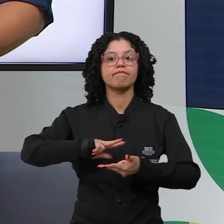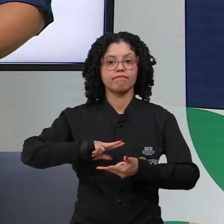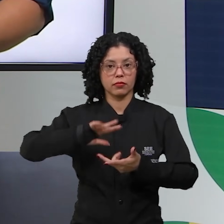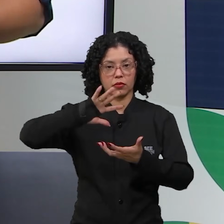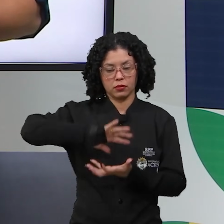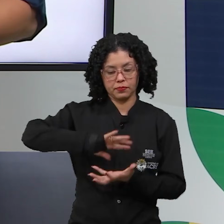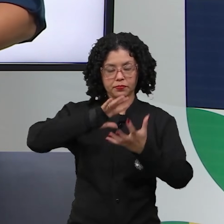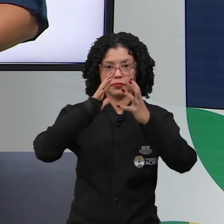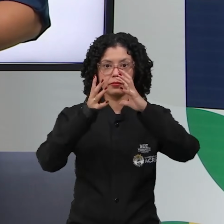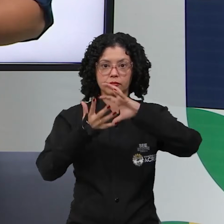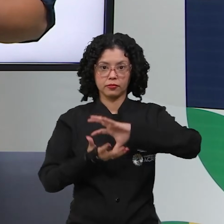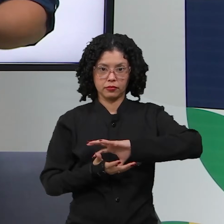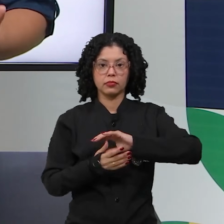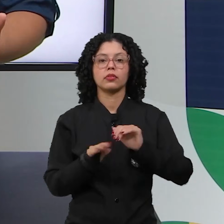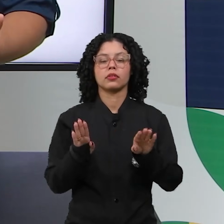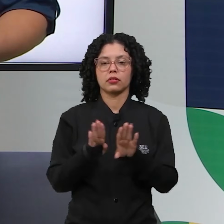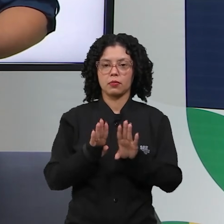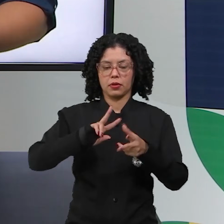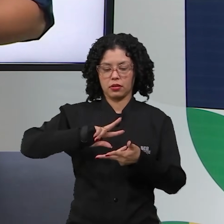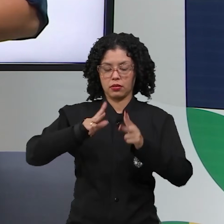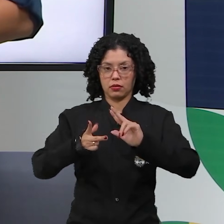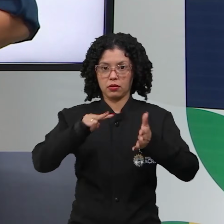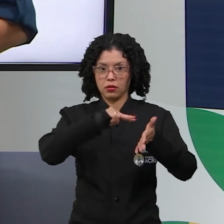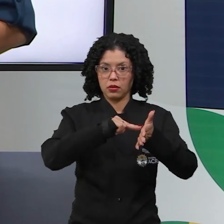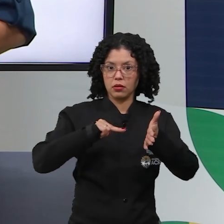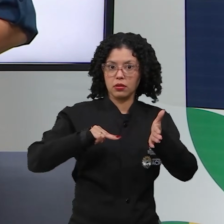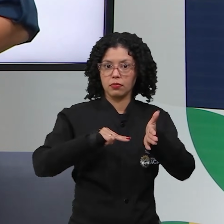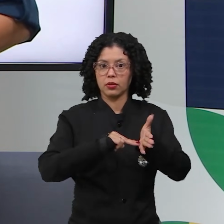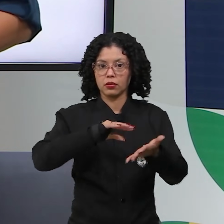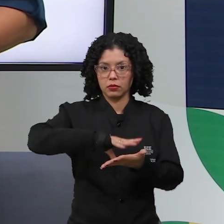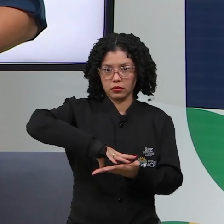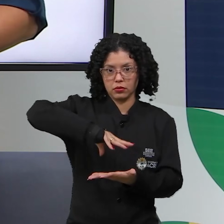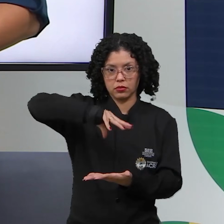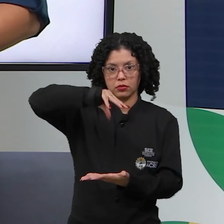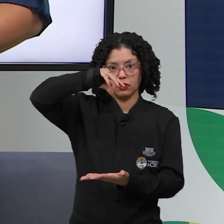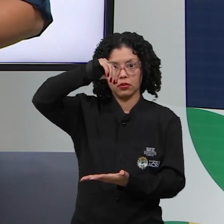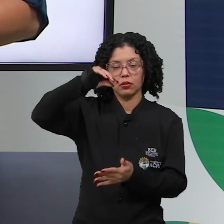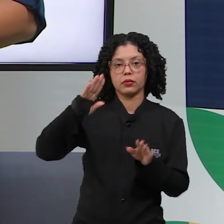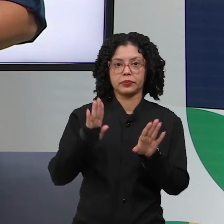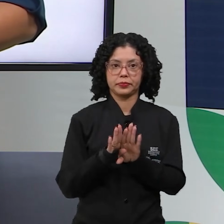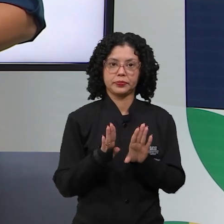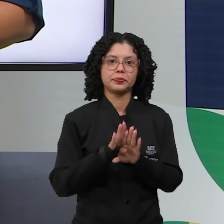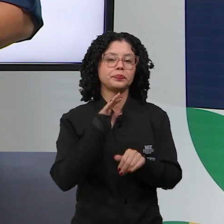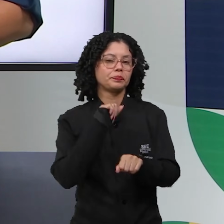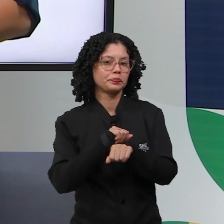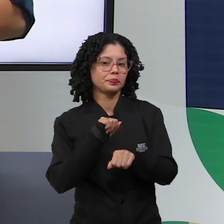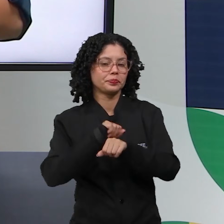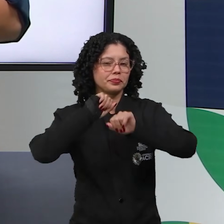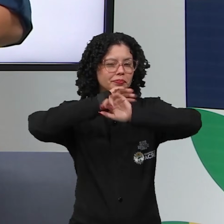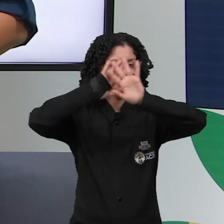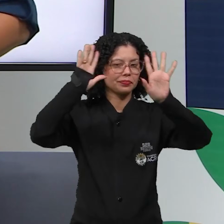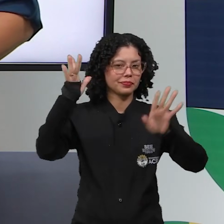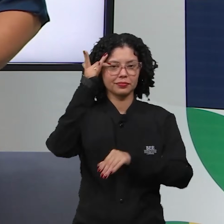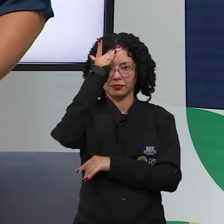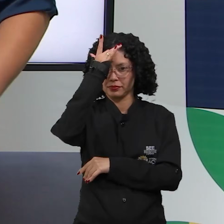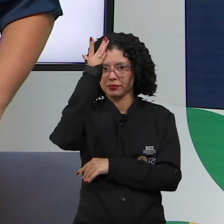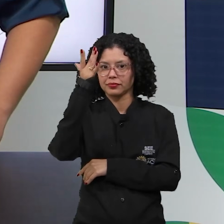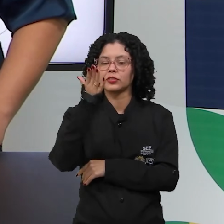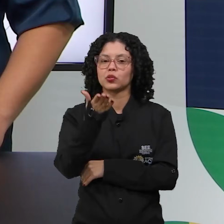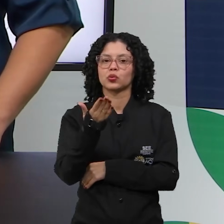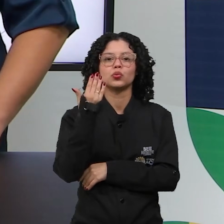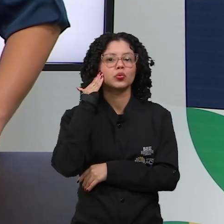dentro dos poliedros, prismas e pirâmides, e eu espero que tenha ficado bem fácil